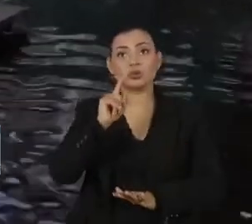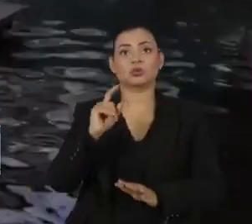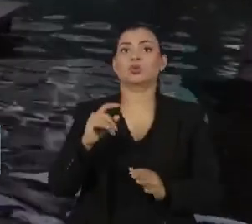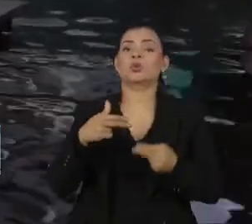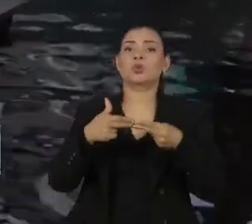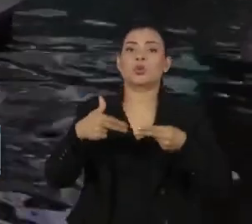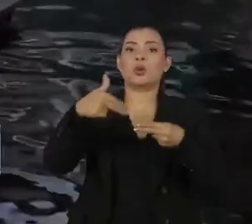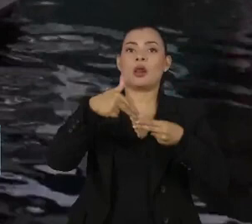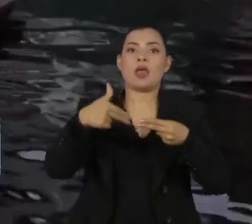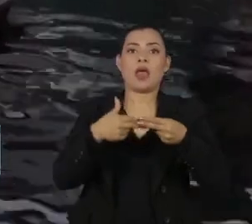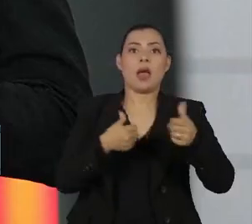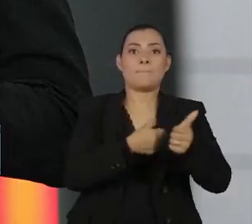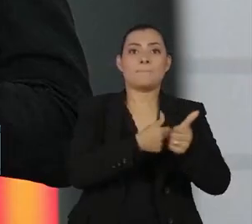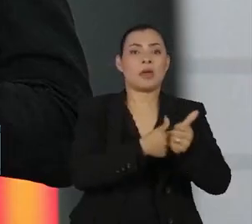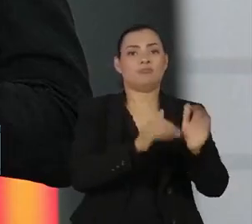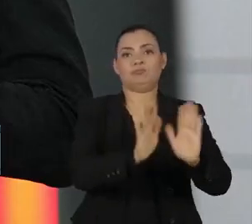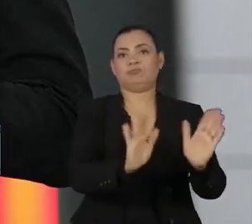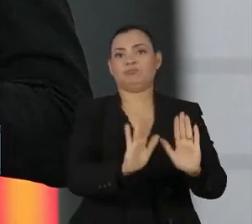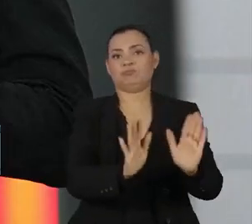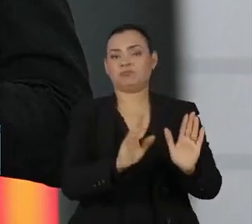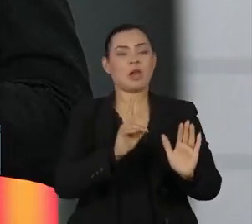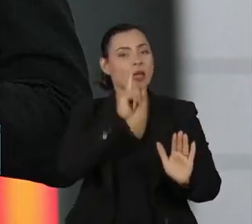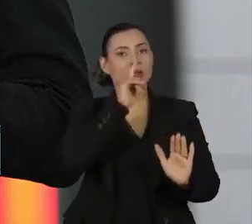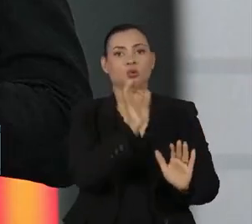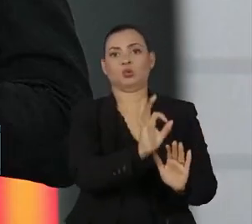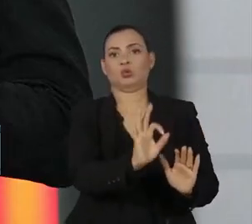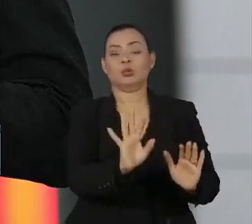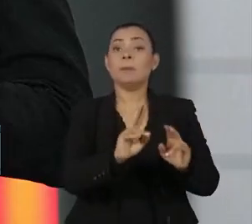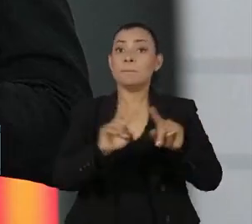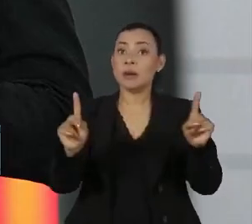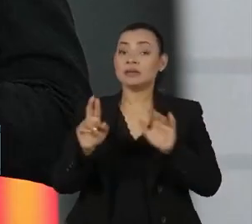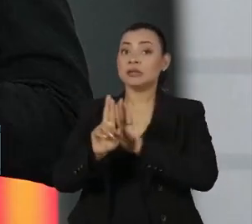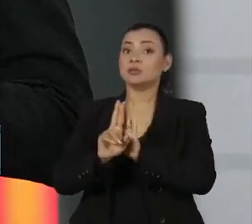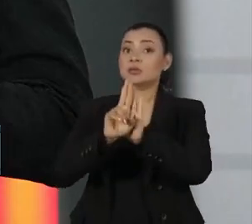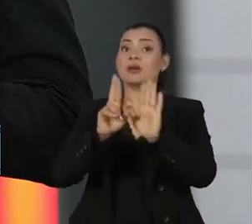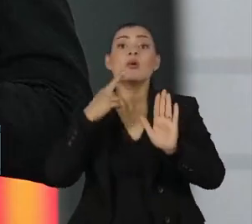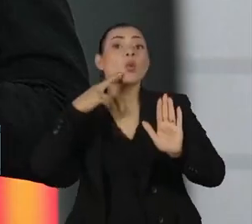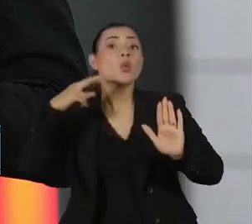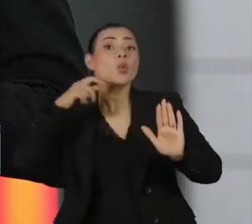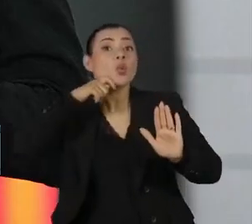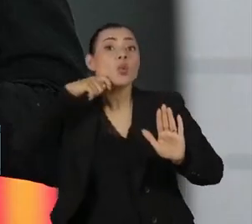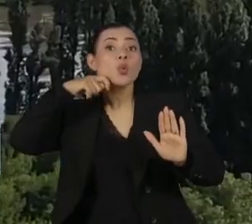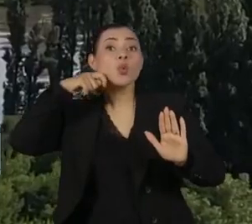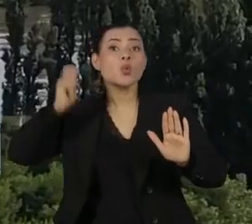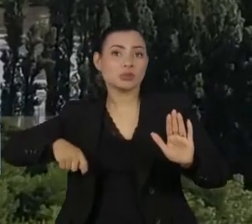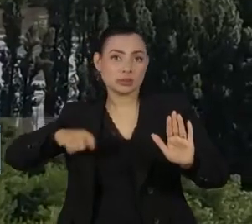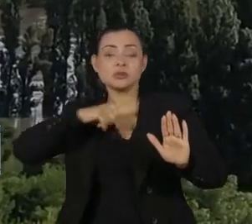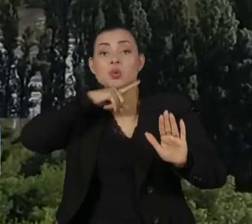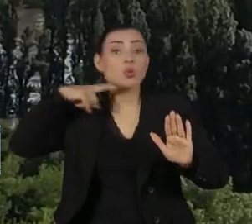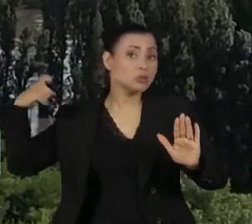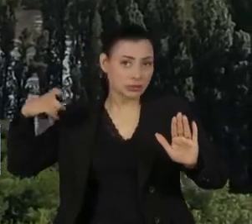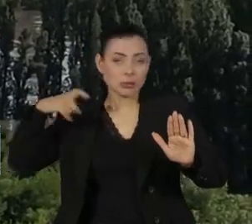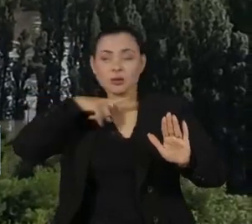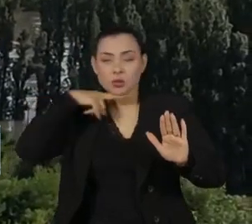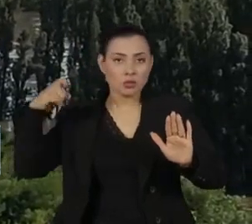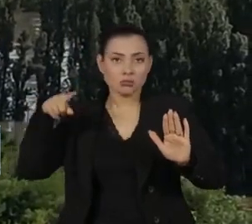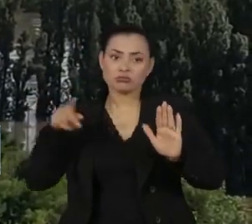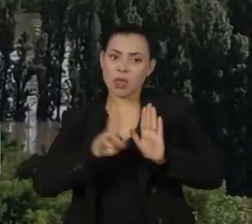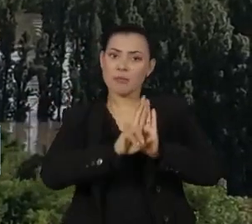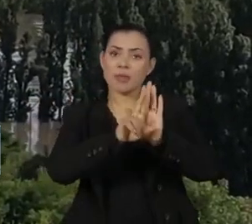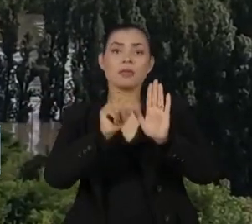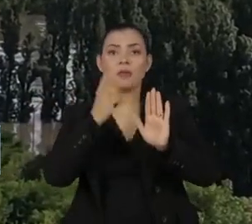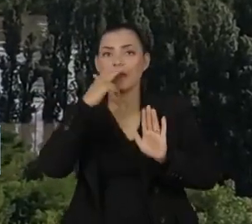nuclear que fica na cidade o porta-voz da presidência russa disse que está claro que foi uma Sabotagem